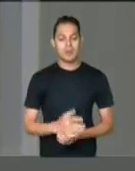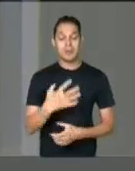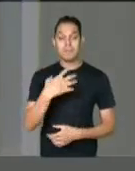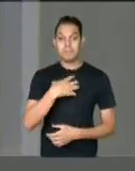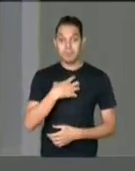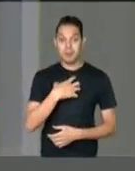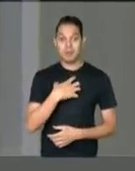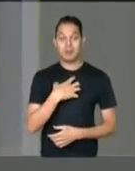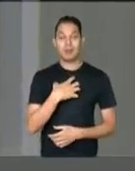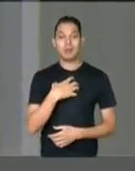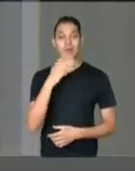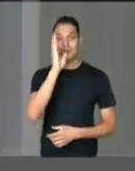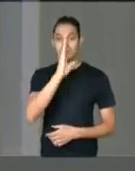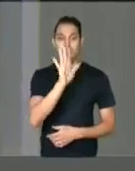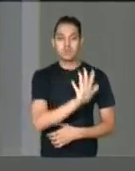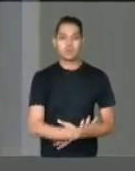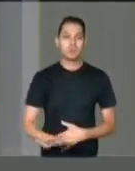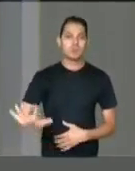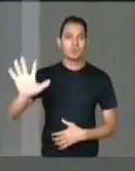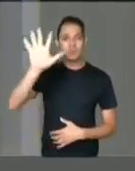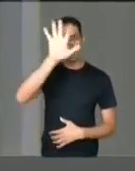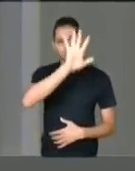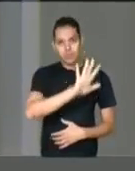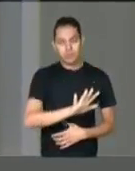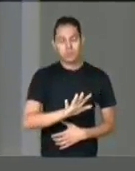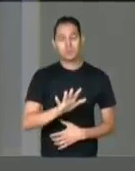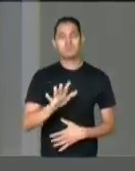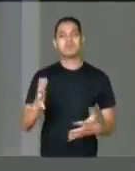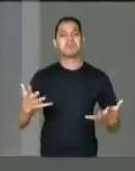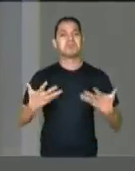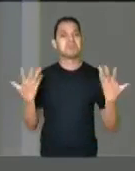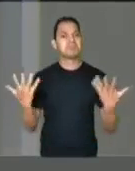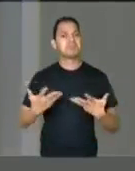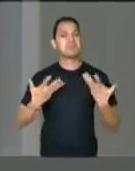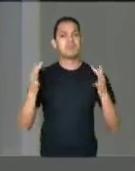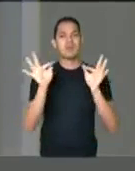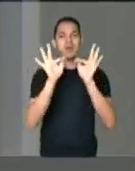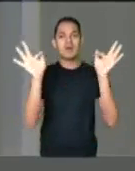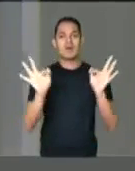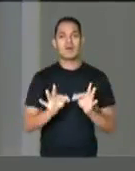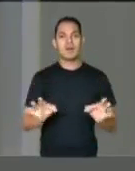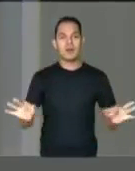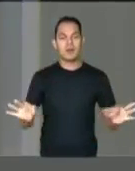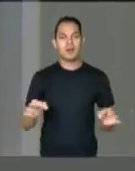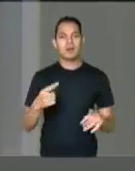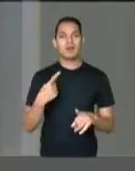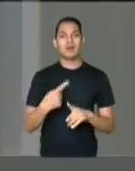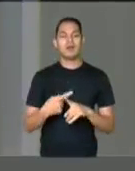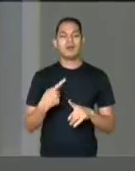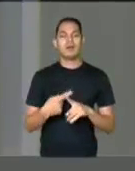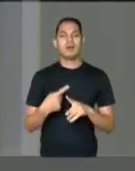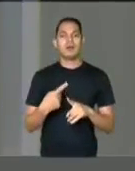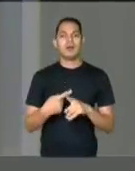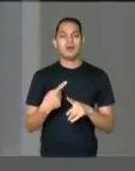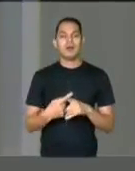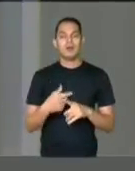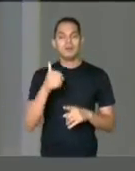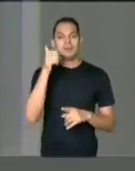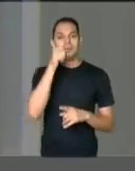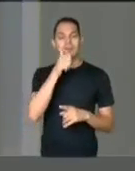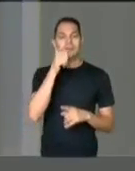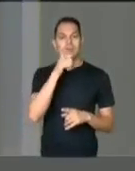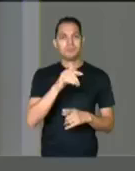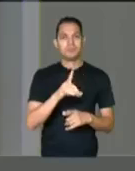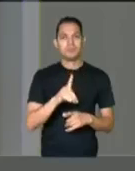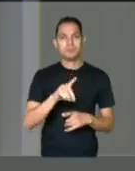A Bahia e o Brasil ficaram felizes pela canonização